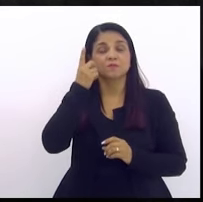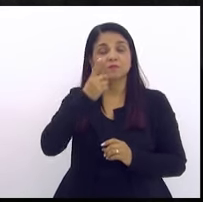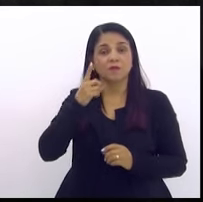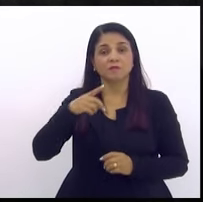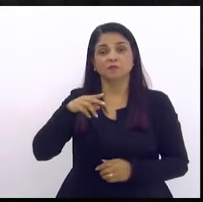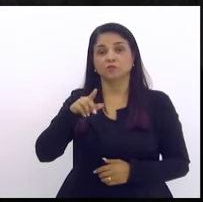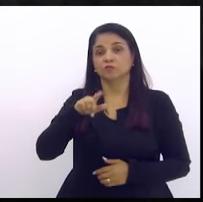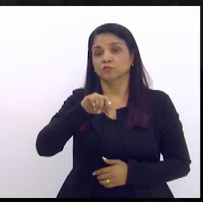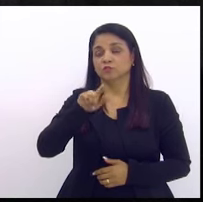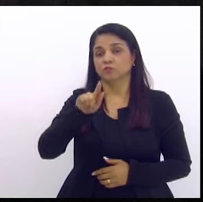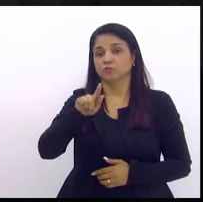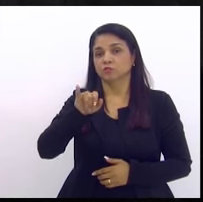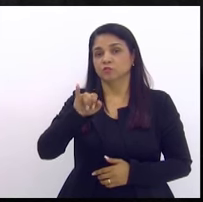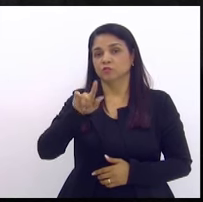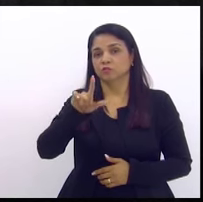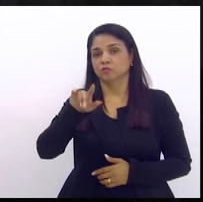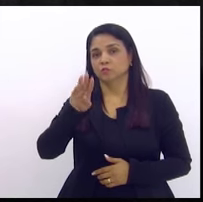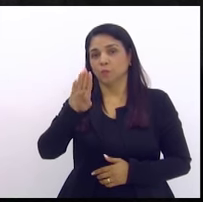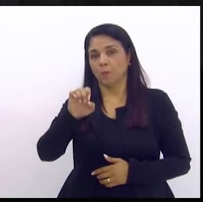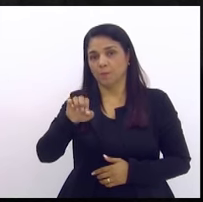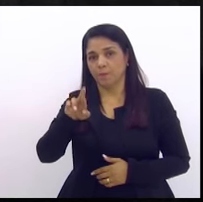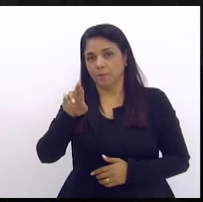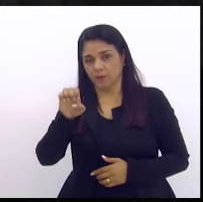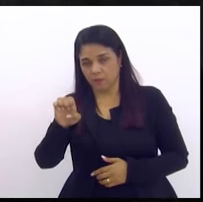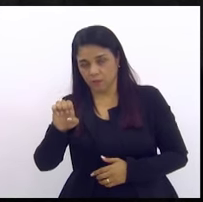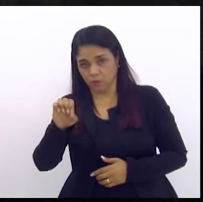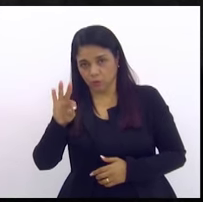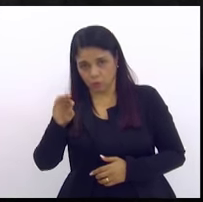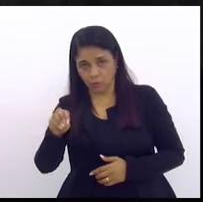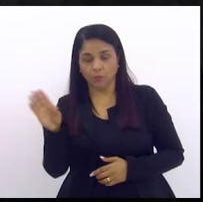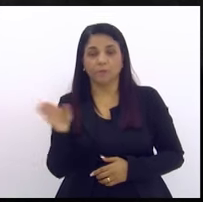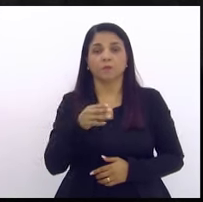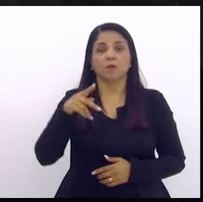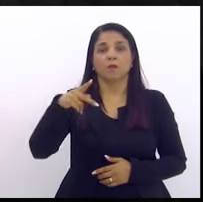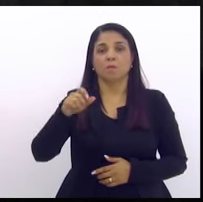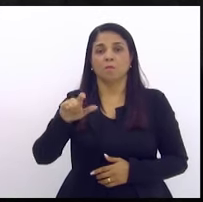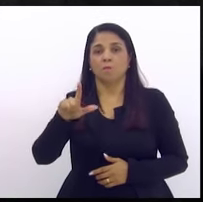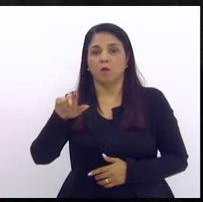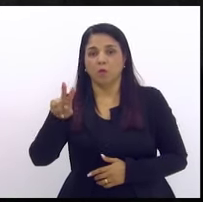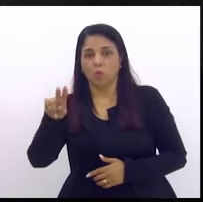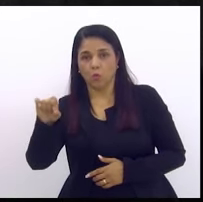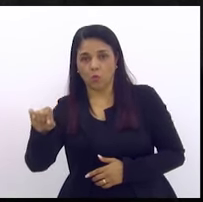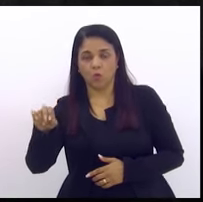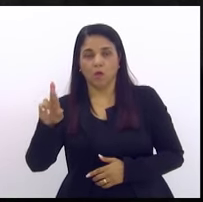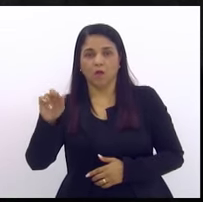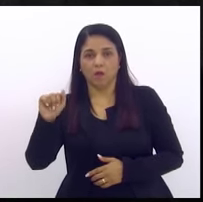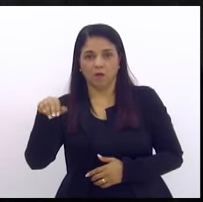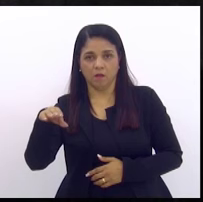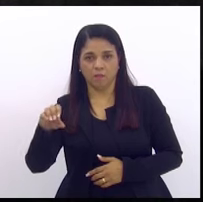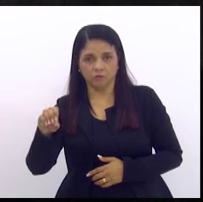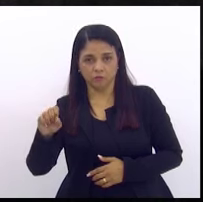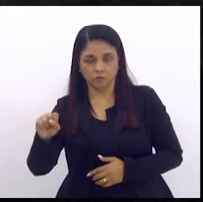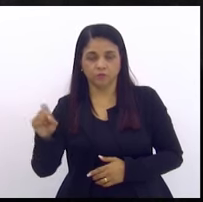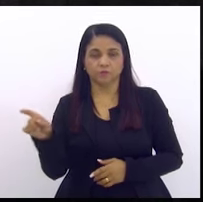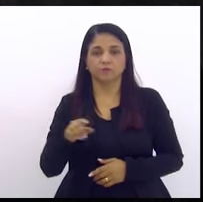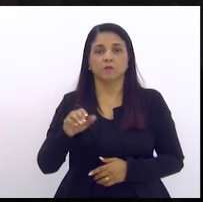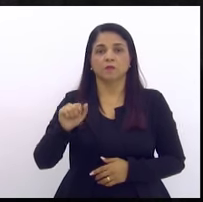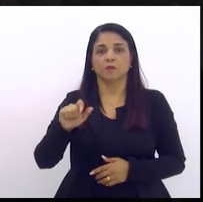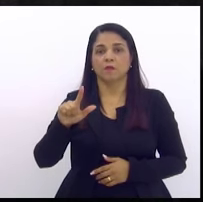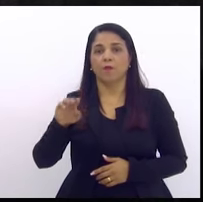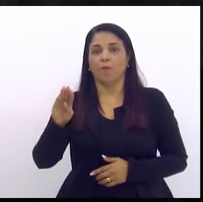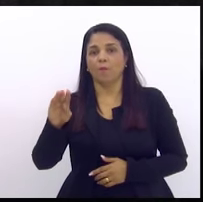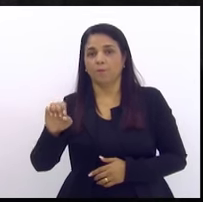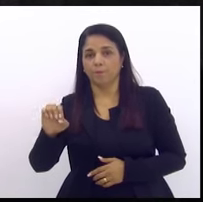Palmares, Edson Albertazzi e Paulo Ramos, seu companheiro de PDT.